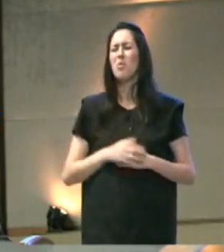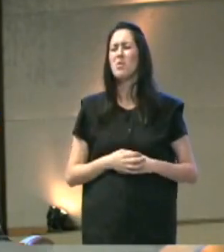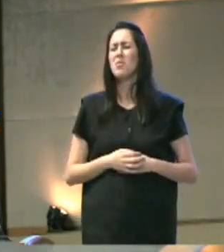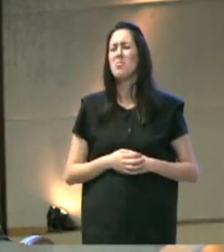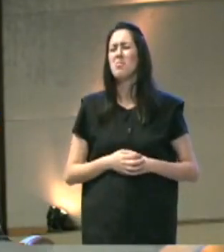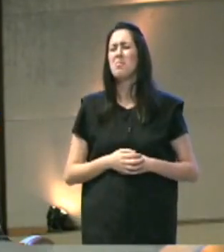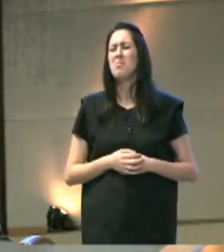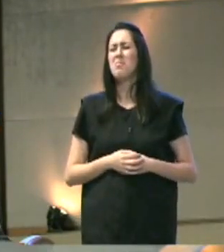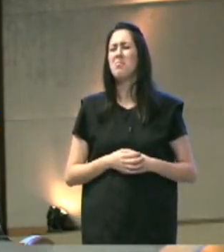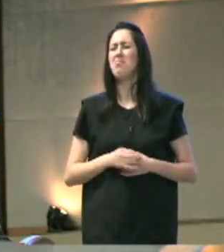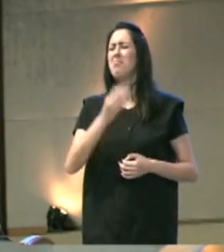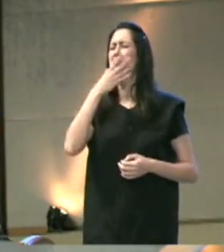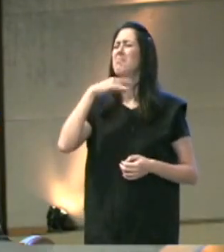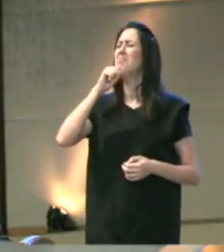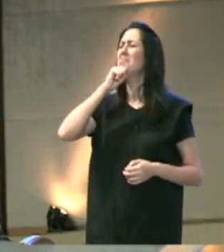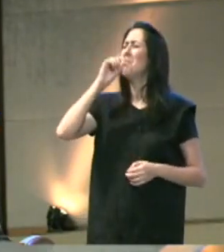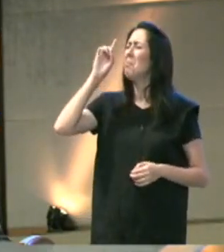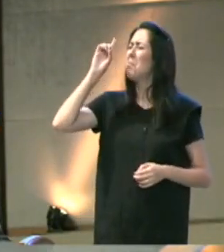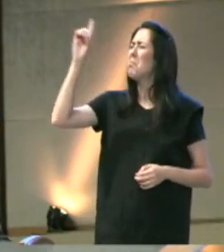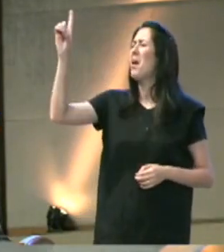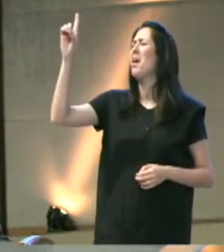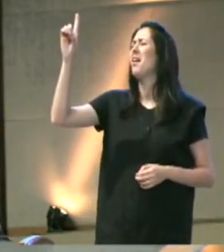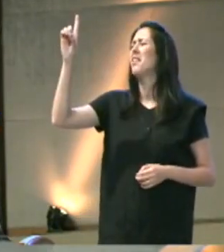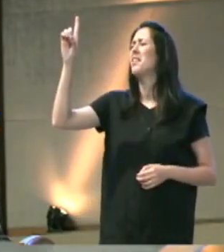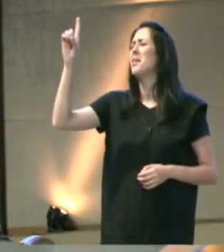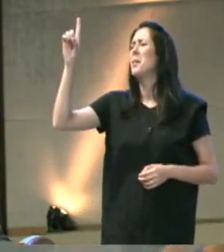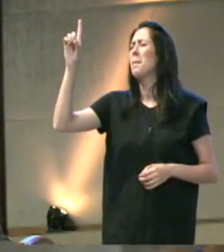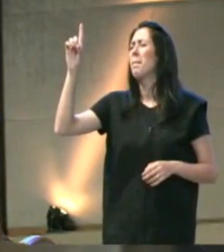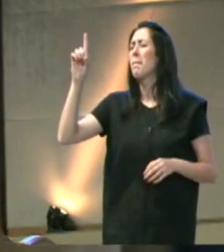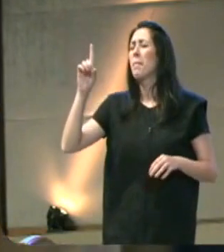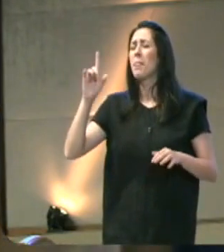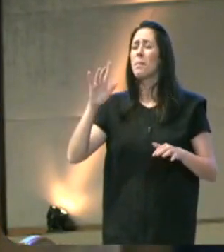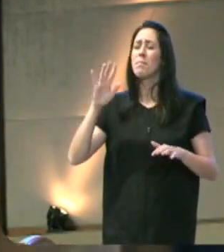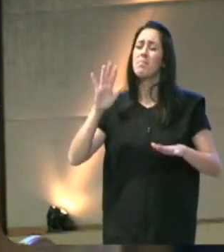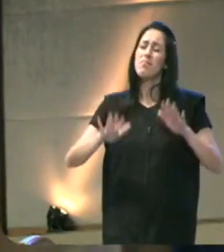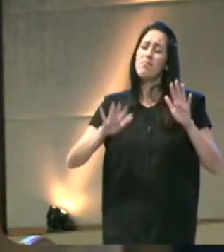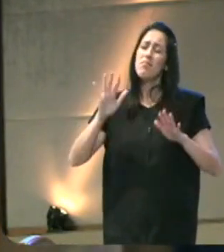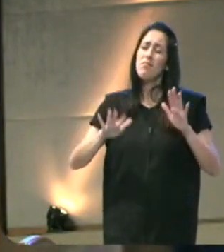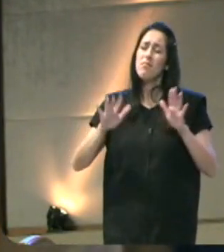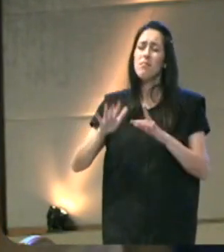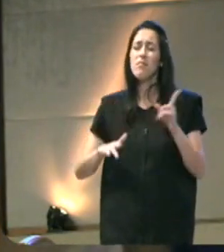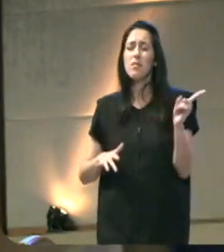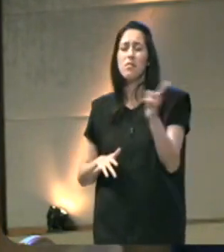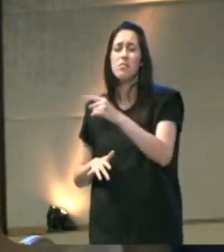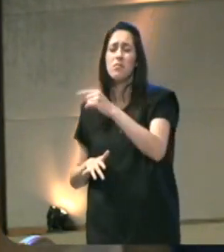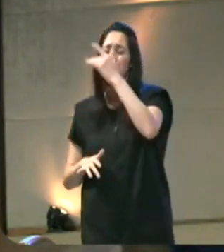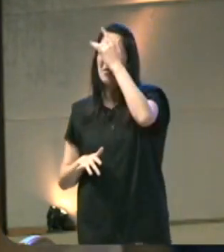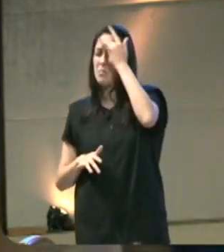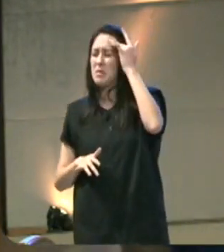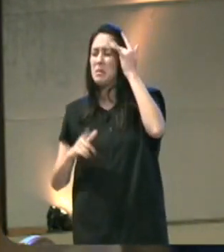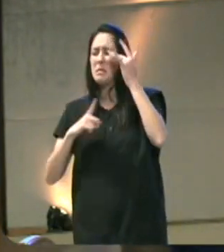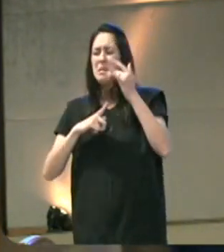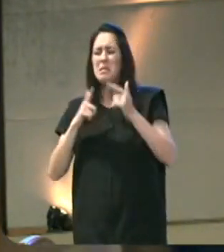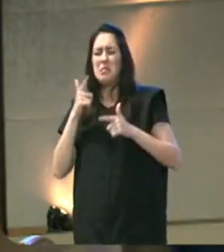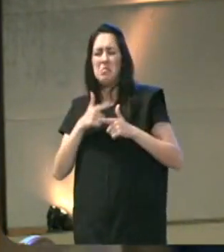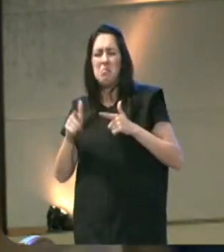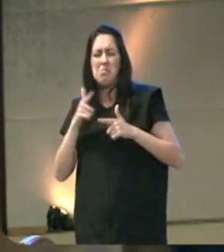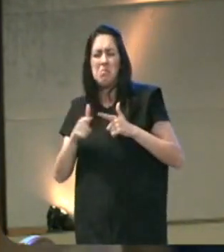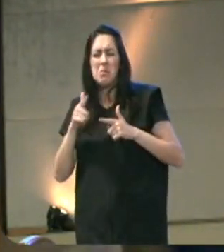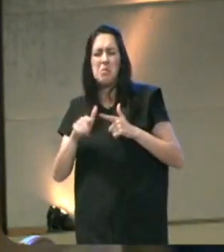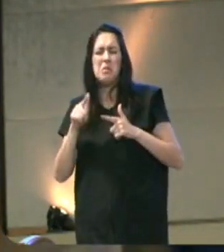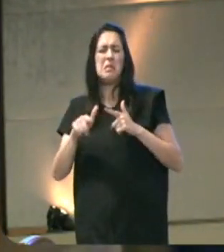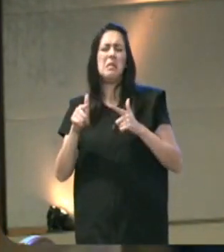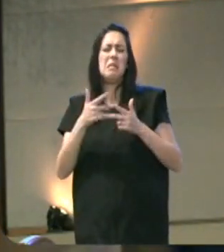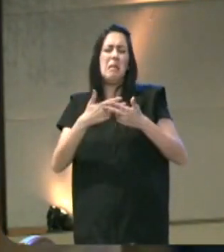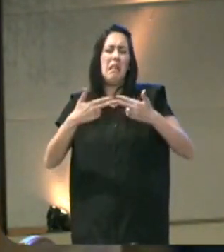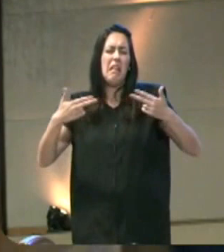Pai, algumas coisas que vêm rolando e aparecem como defuntos que levantam-se da